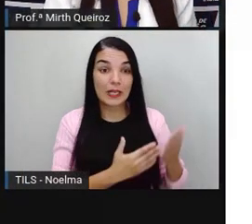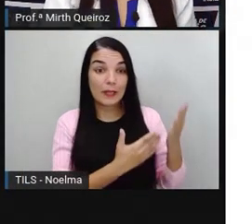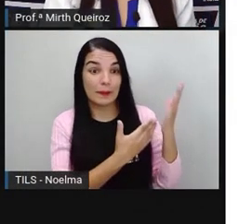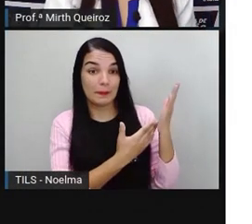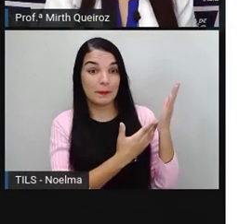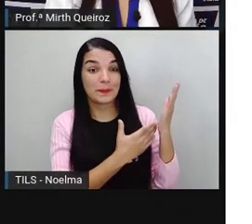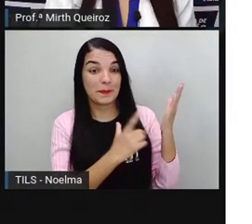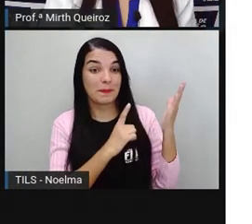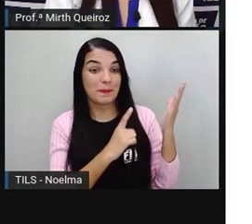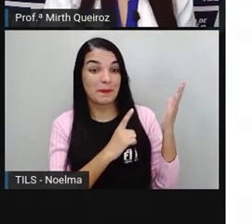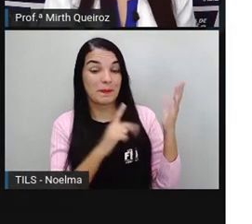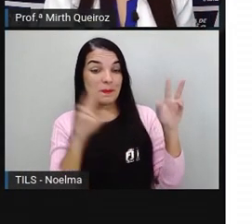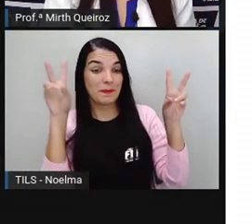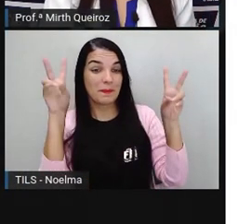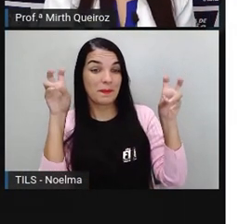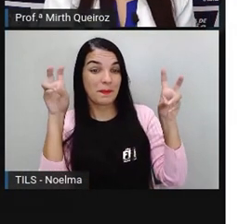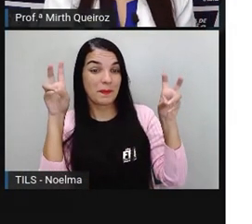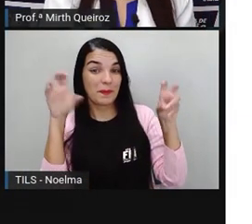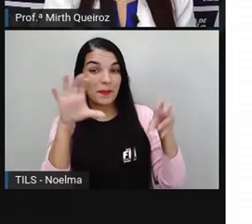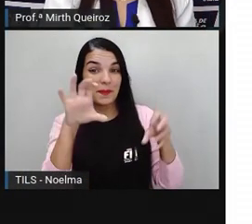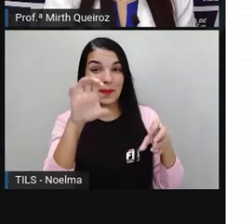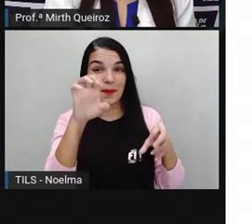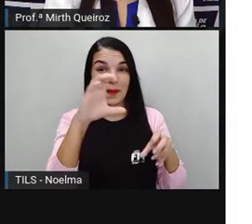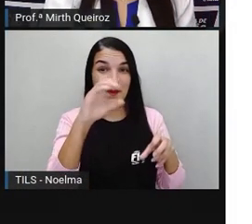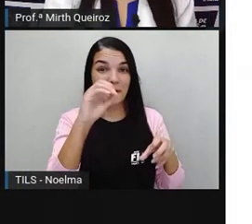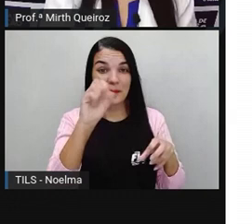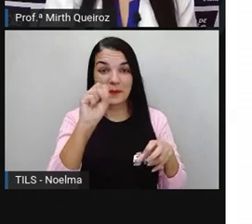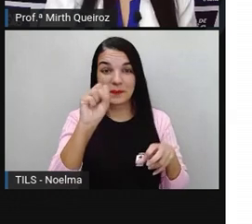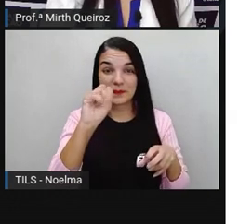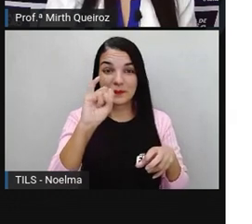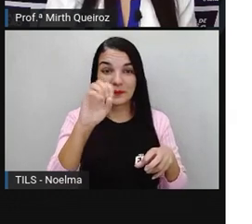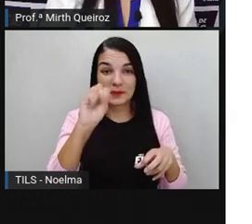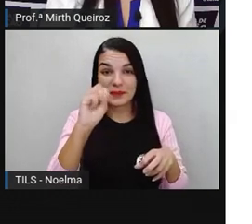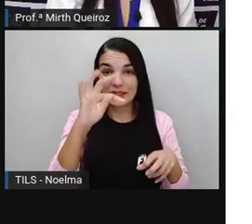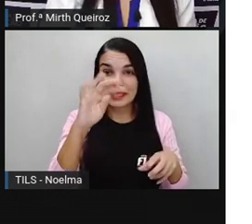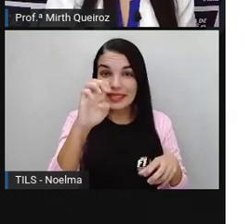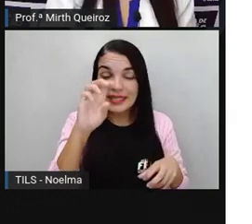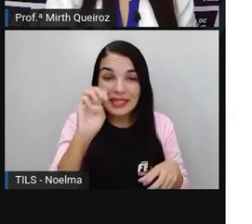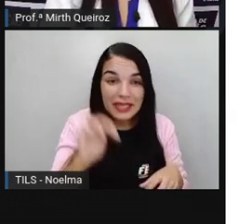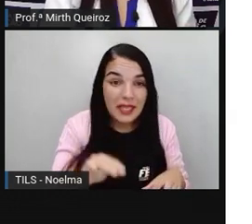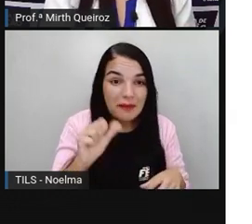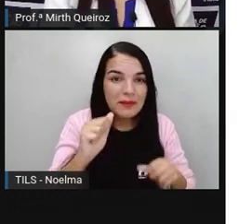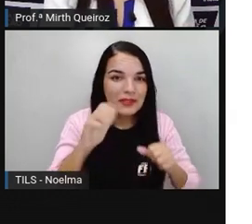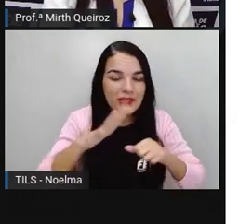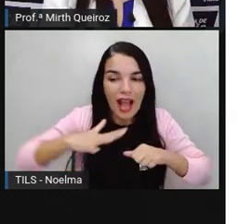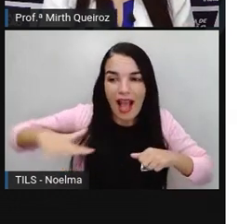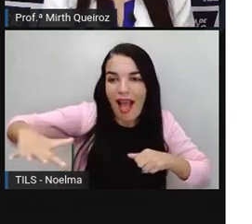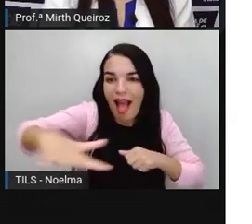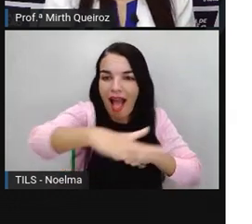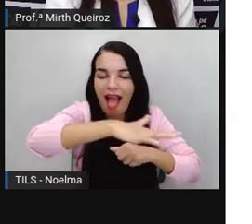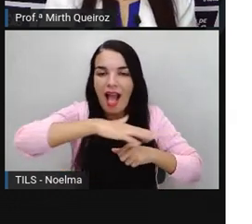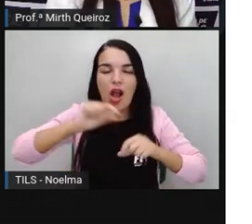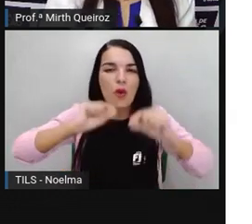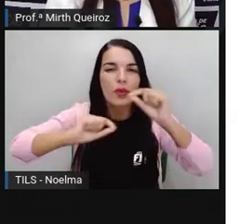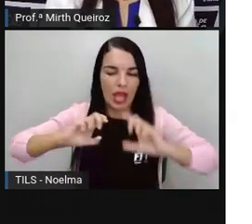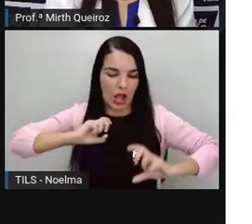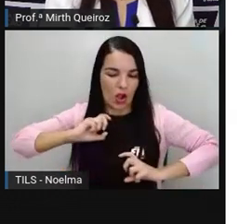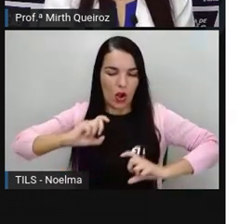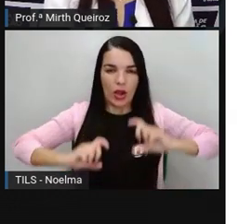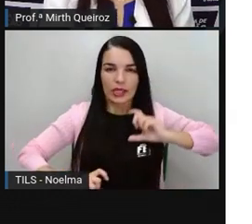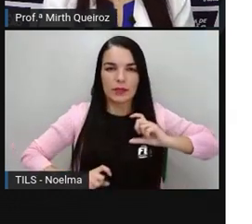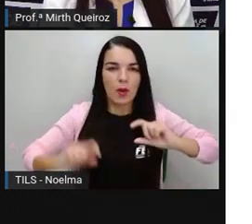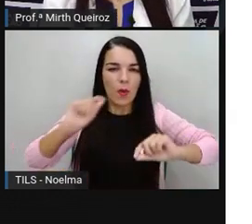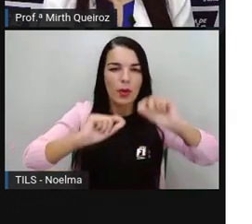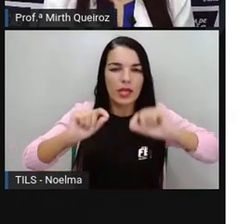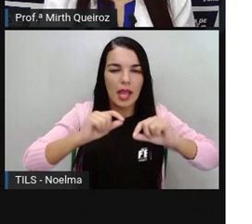Na aula de hoje, nós falaremos sobre ecossistema. Nós já estudamos um pouquinho aí sobre o que é organismo, o que é população,